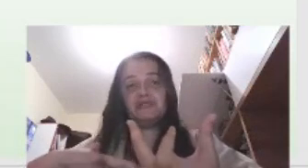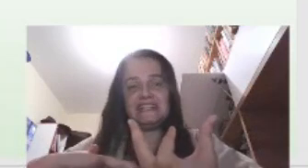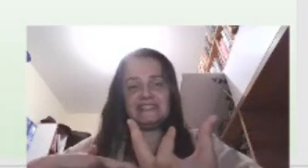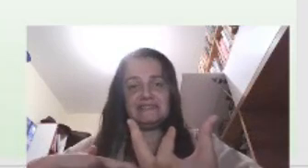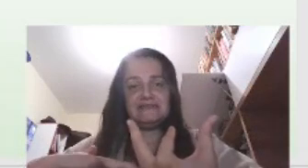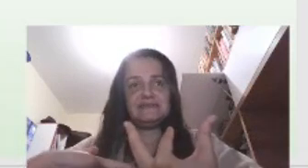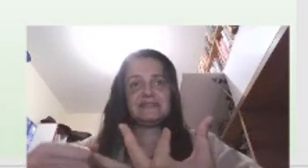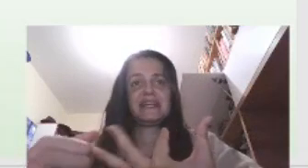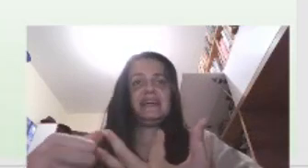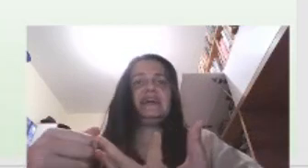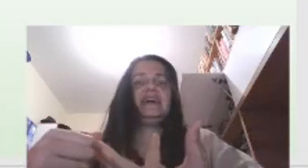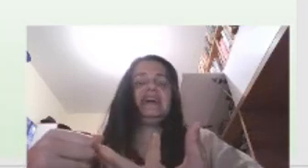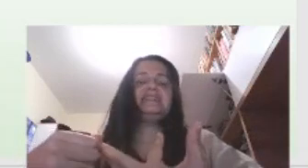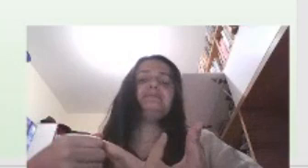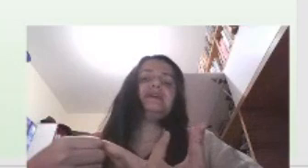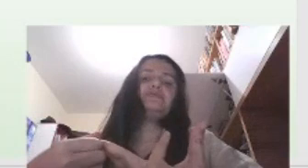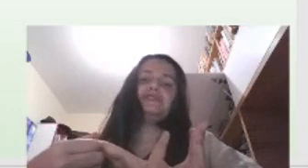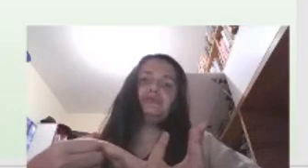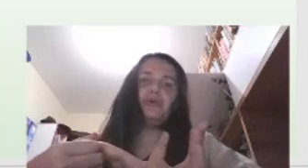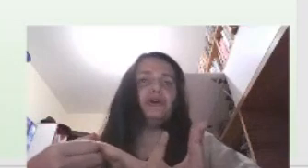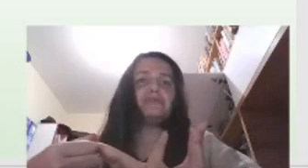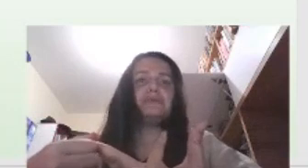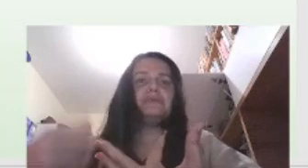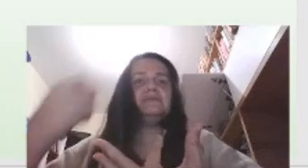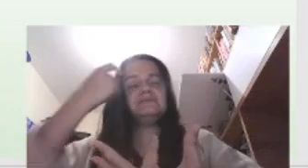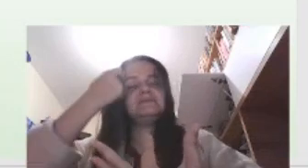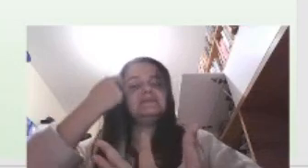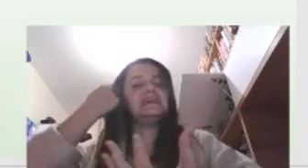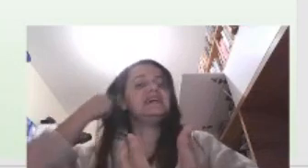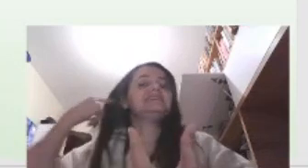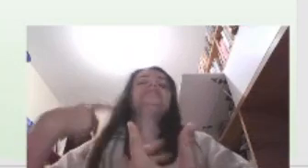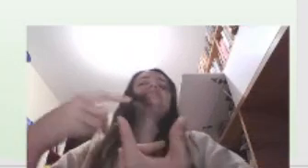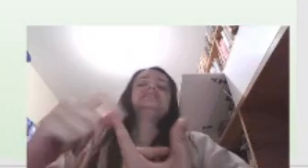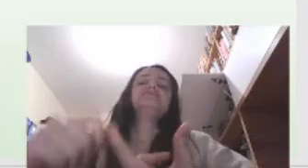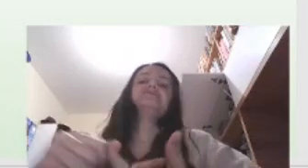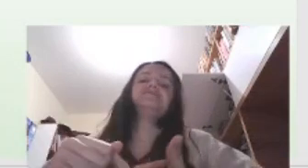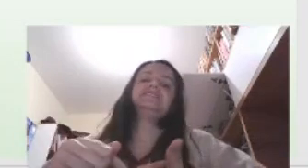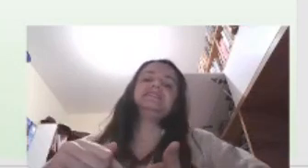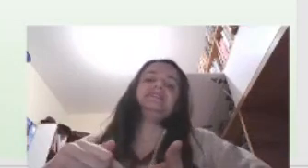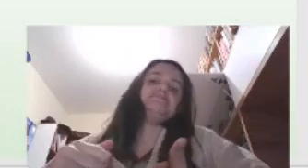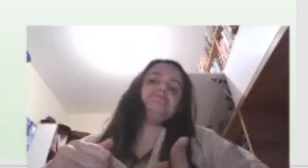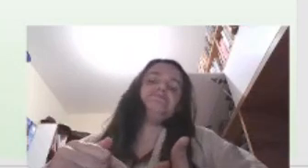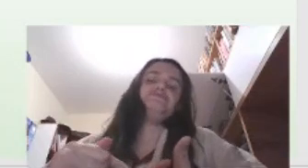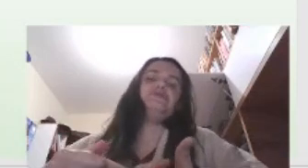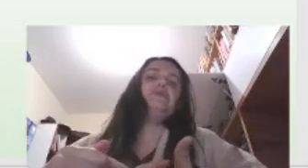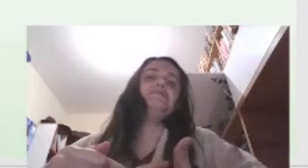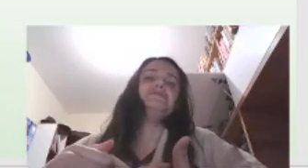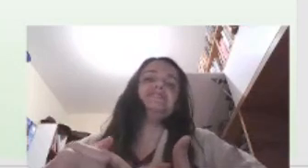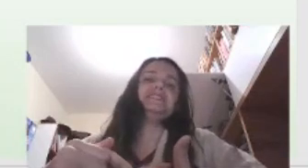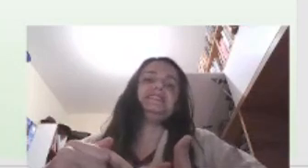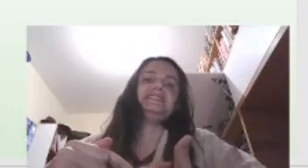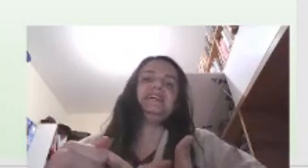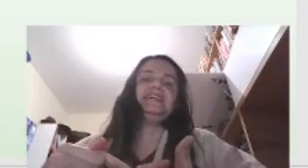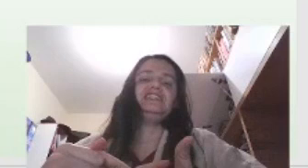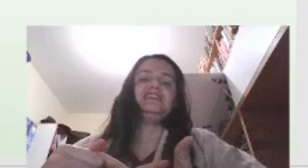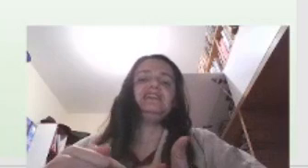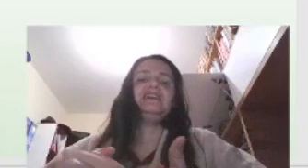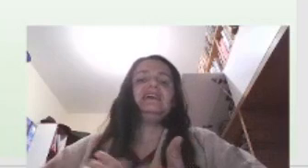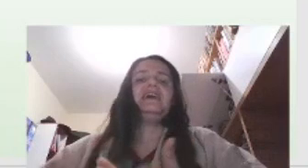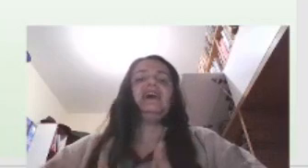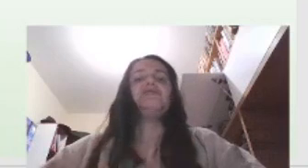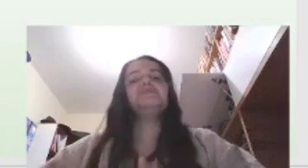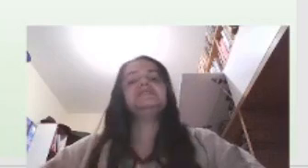produção de urina, a temperatura do corpo, né? A sensação de você ter fome ou você ter